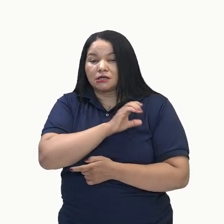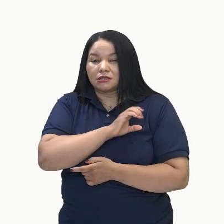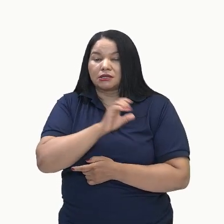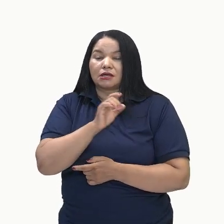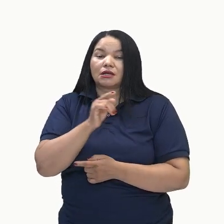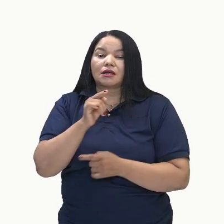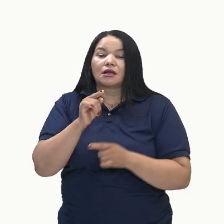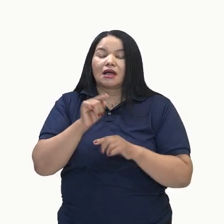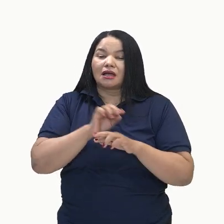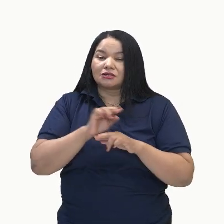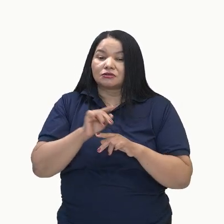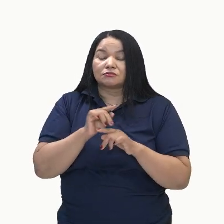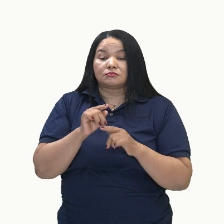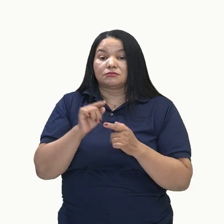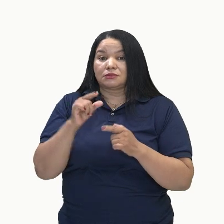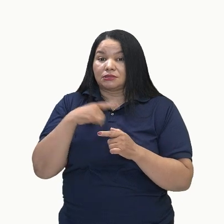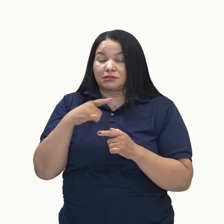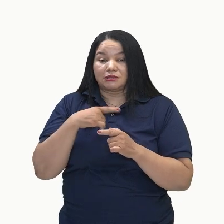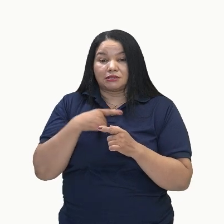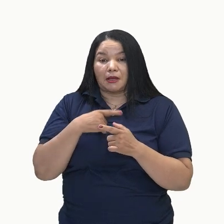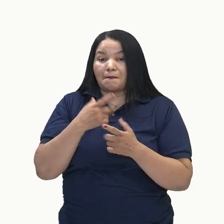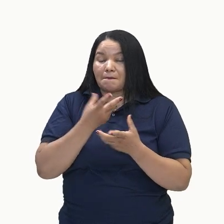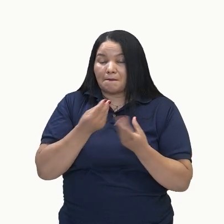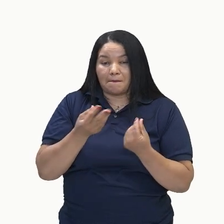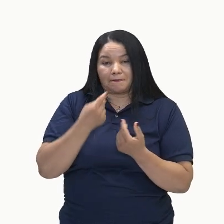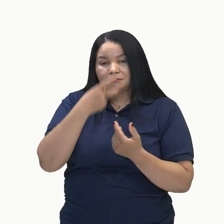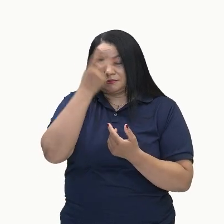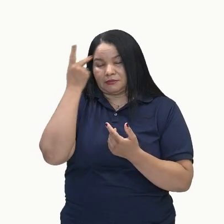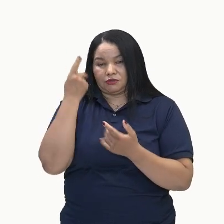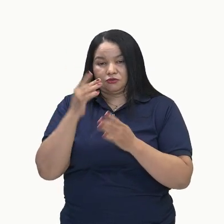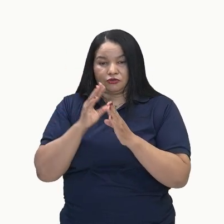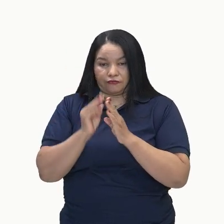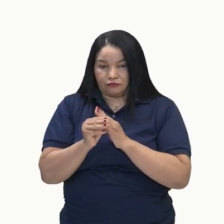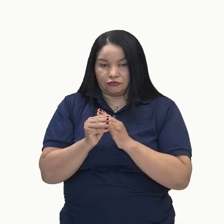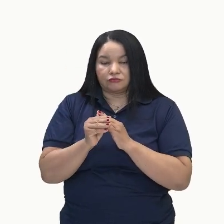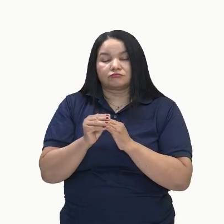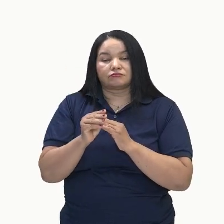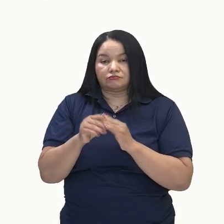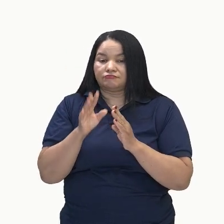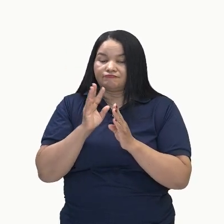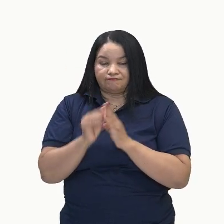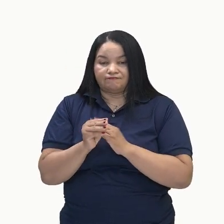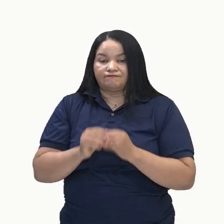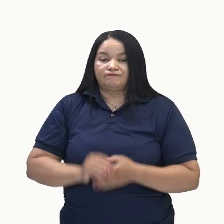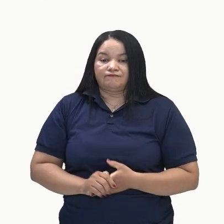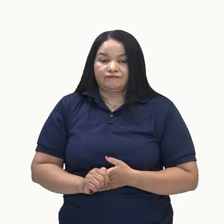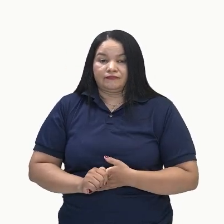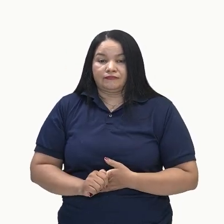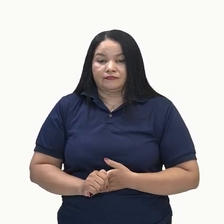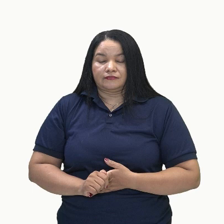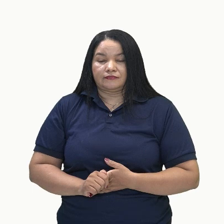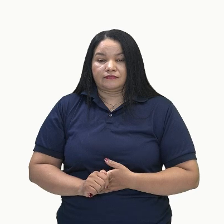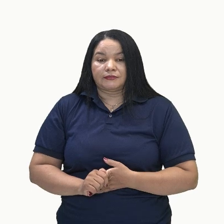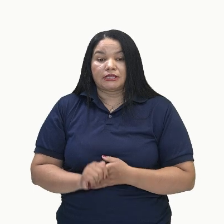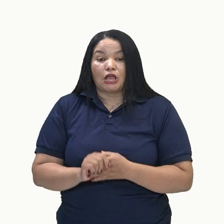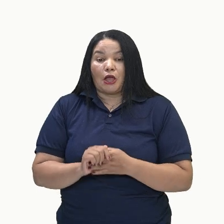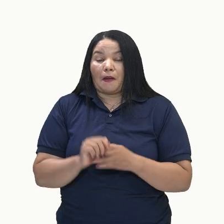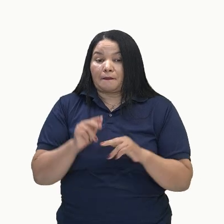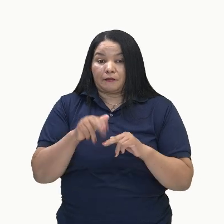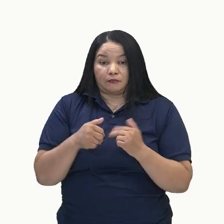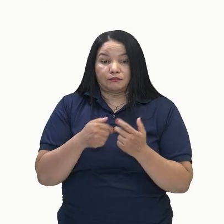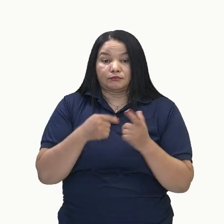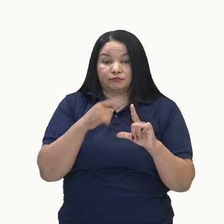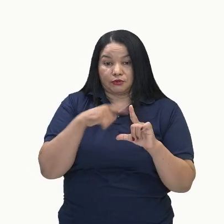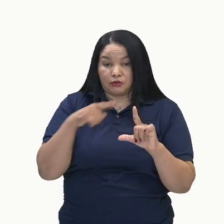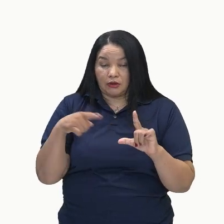né, de pessoas refugiadas, consideradas refugiadas. Então, através do gráfico, gente, olha